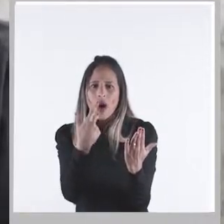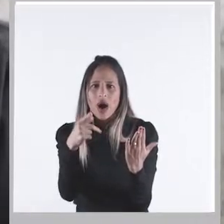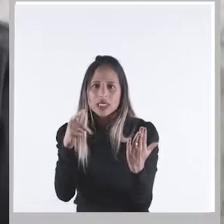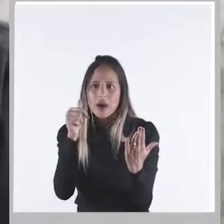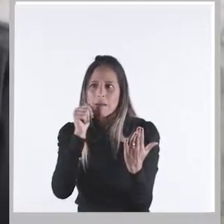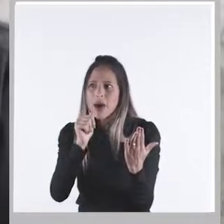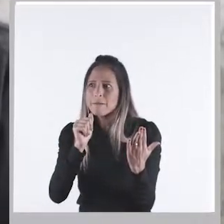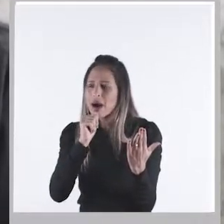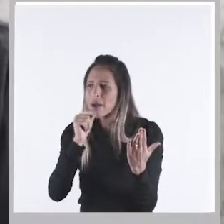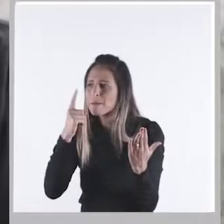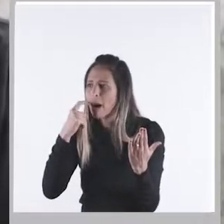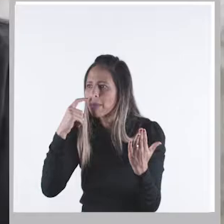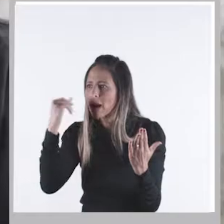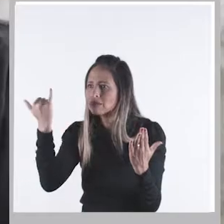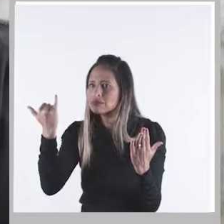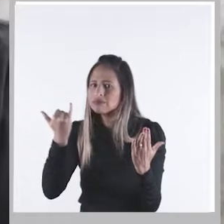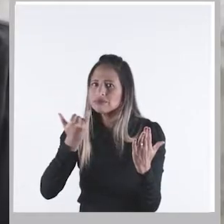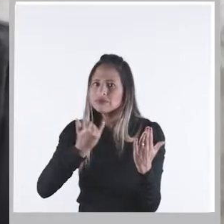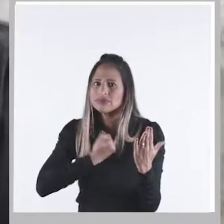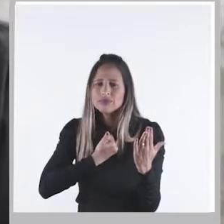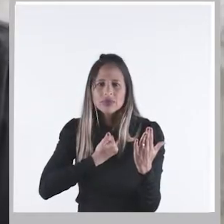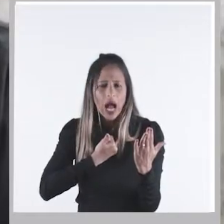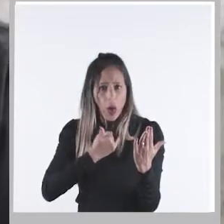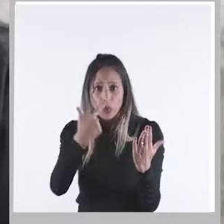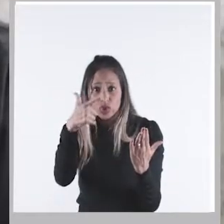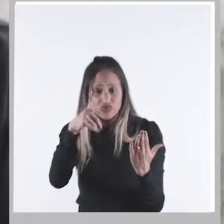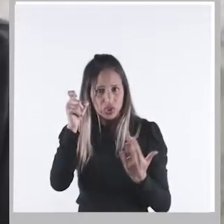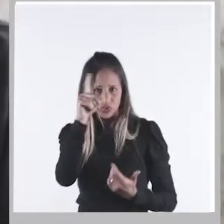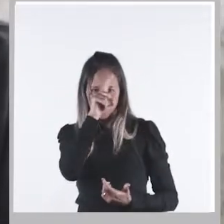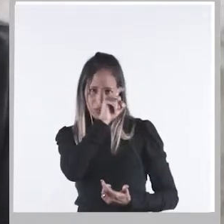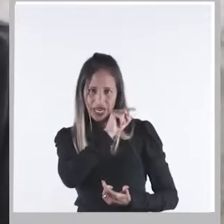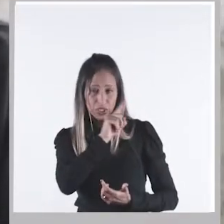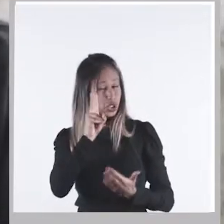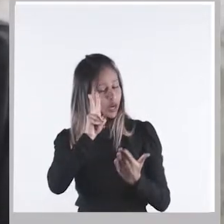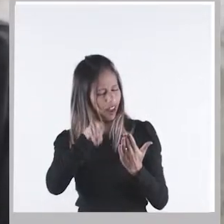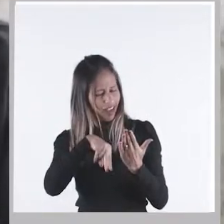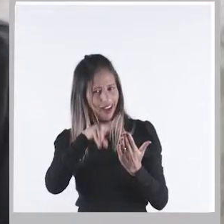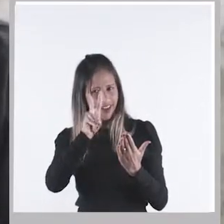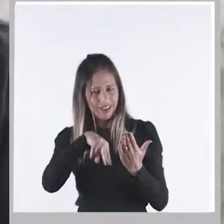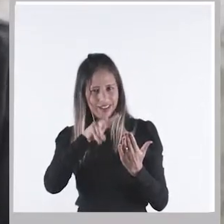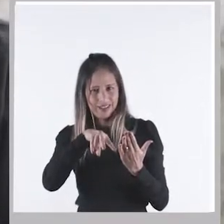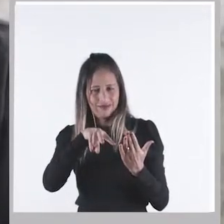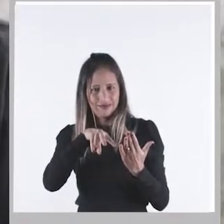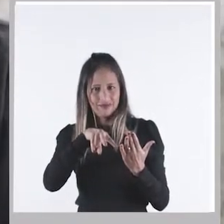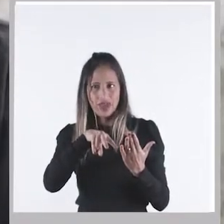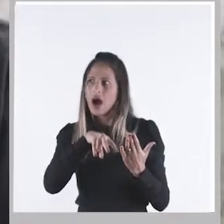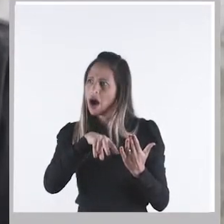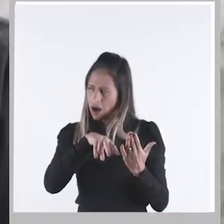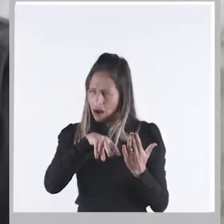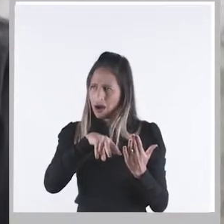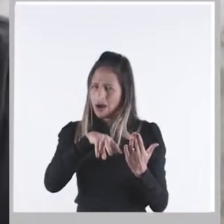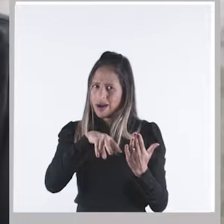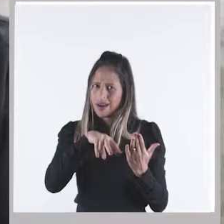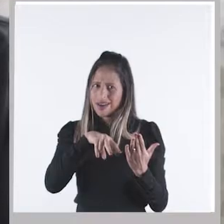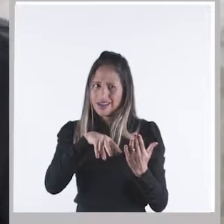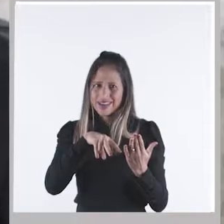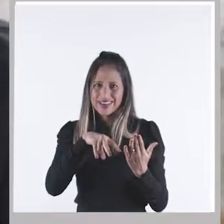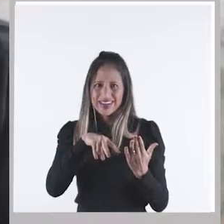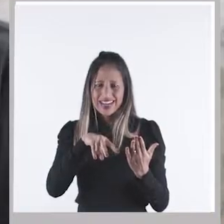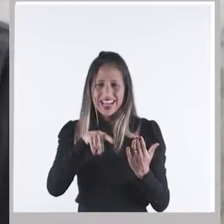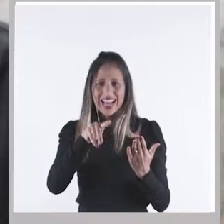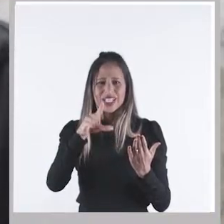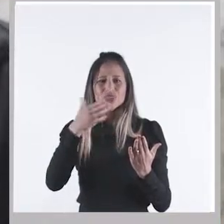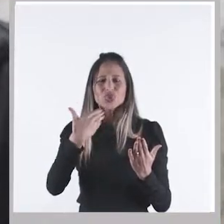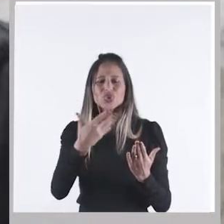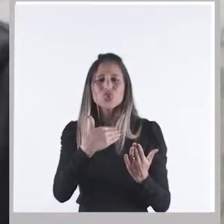mãe e meu pai falando. Eu não tive nenhuma dificuldade, sabe? Eu falei, velho, sabe, todas